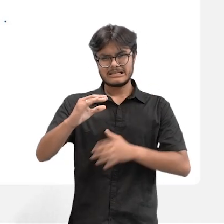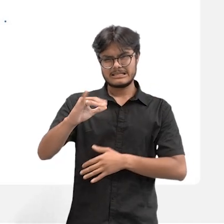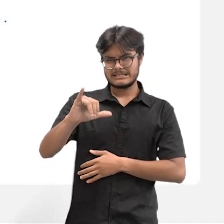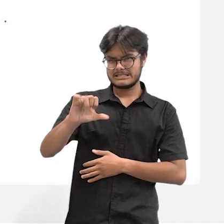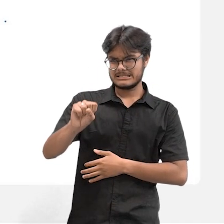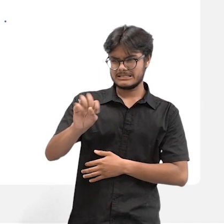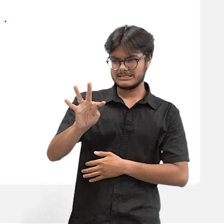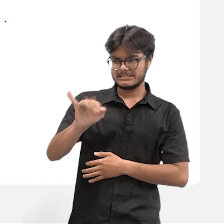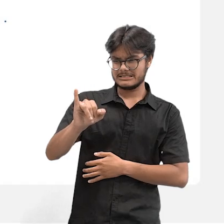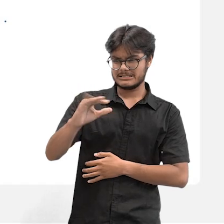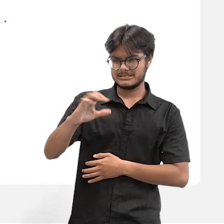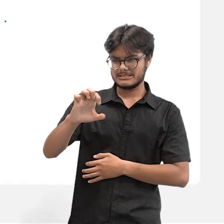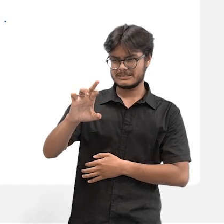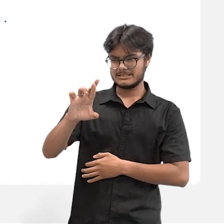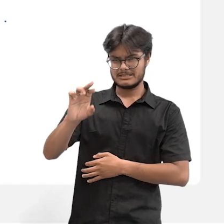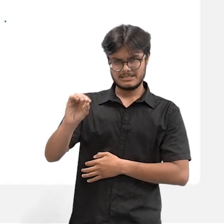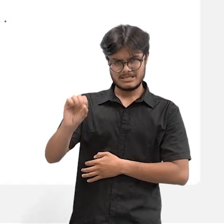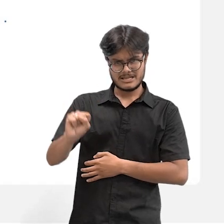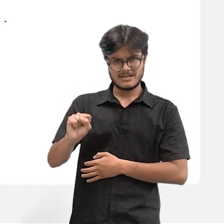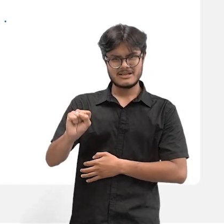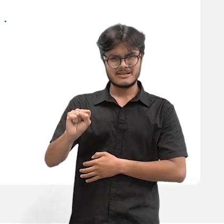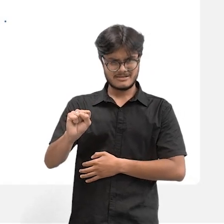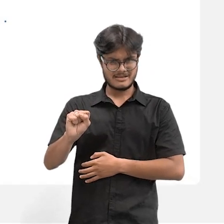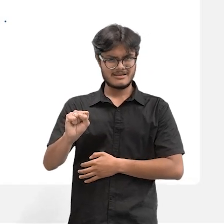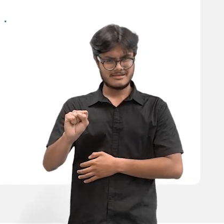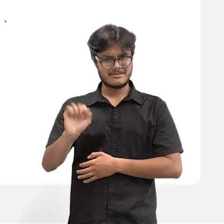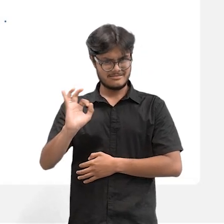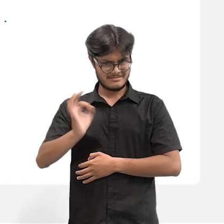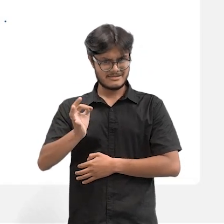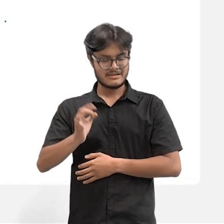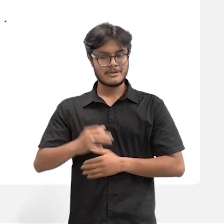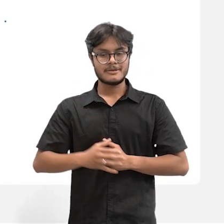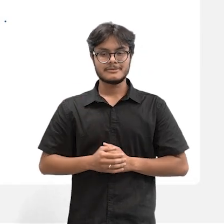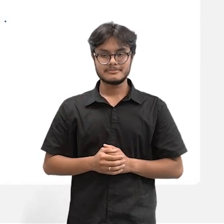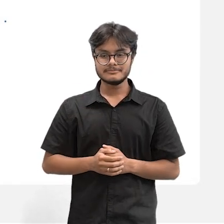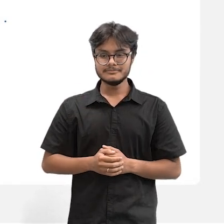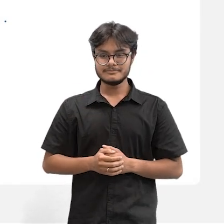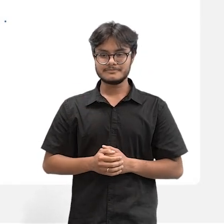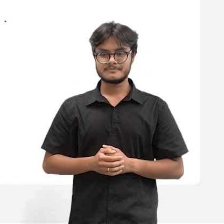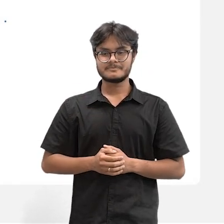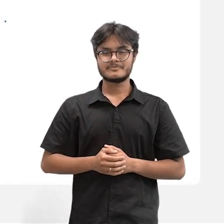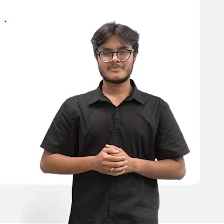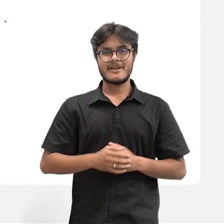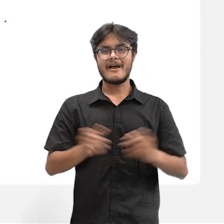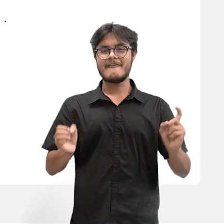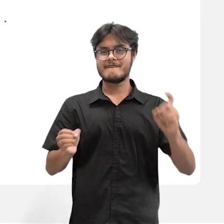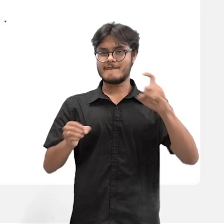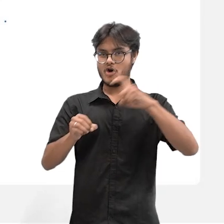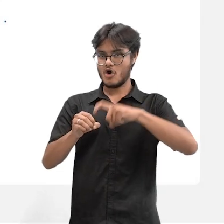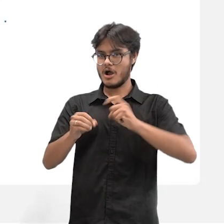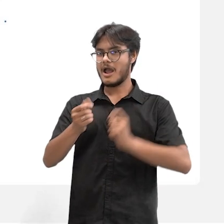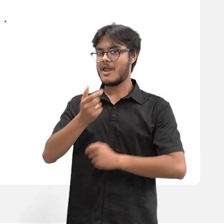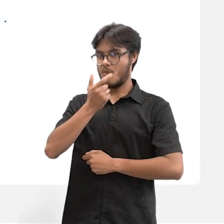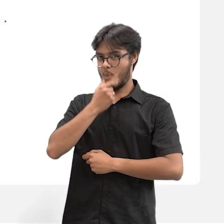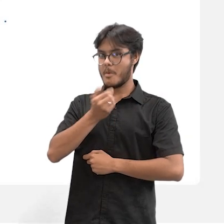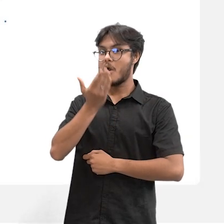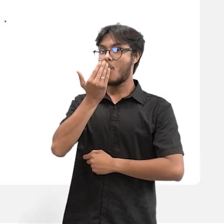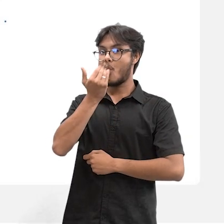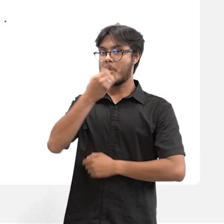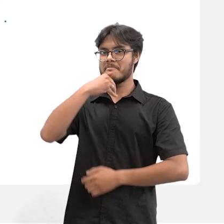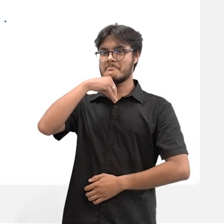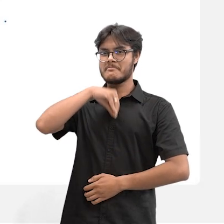ele tem o cisticerco evoluindo e virando uma nova tênia no ser humano